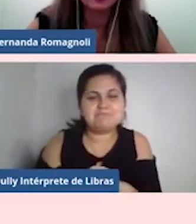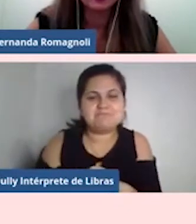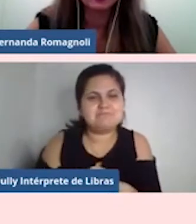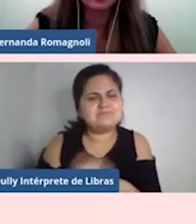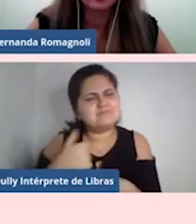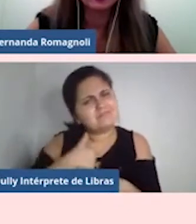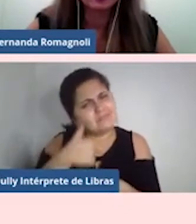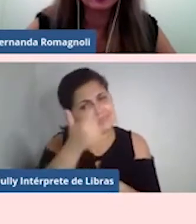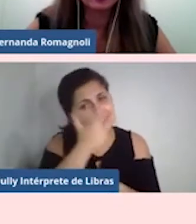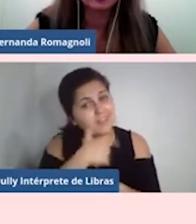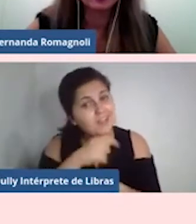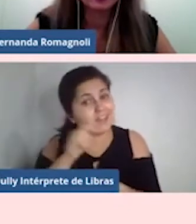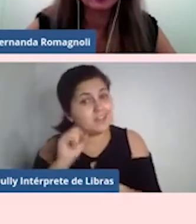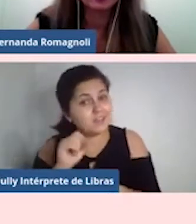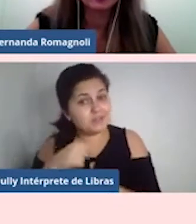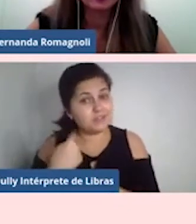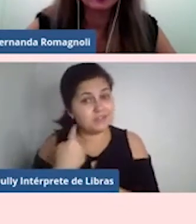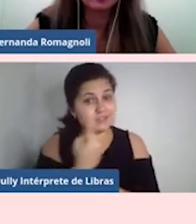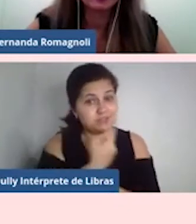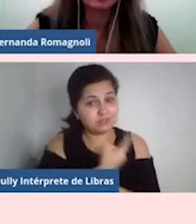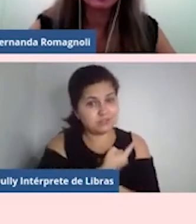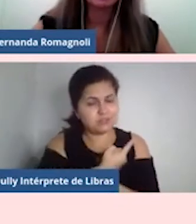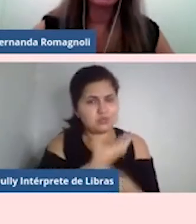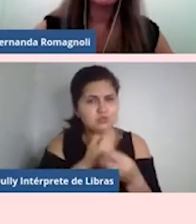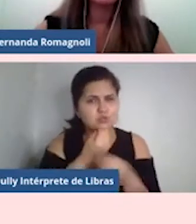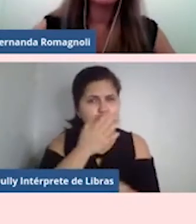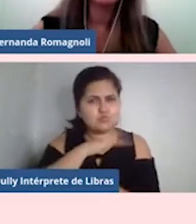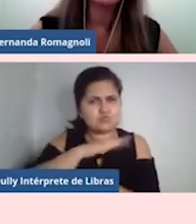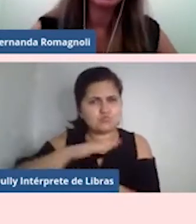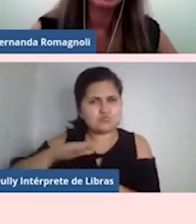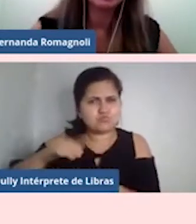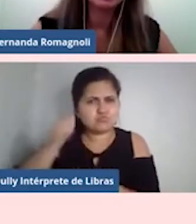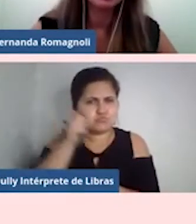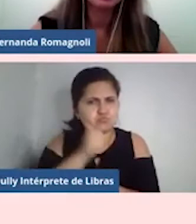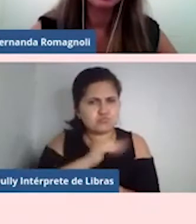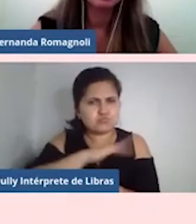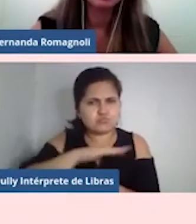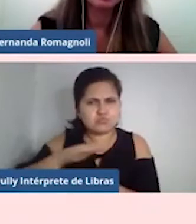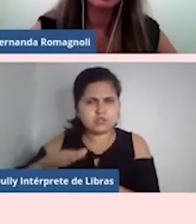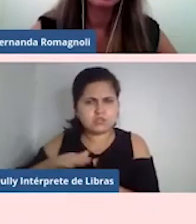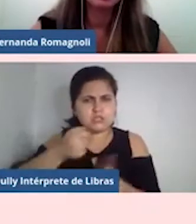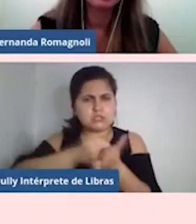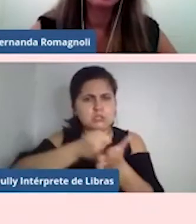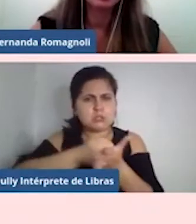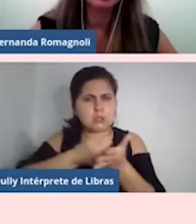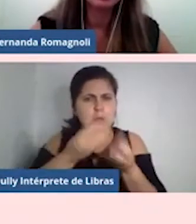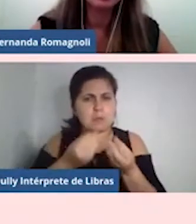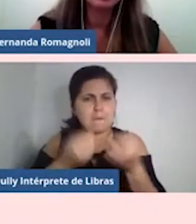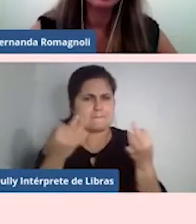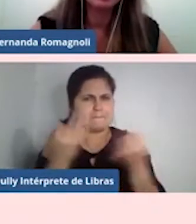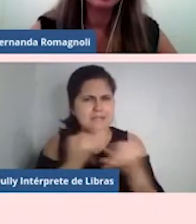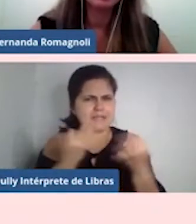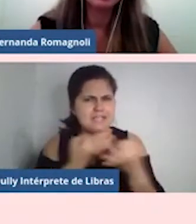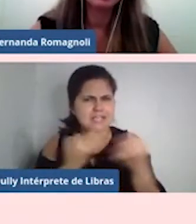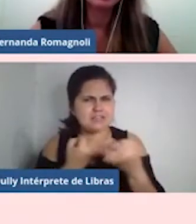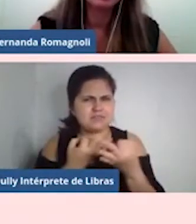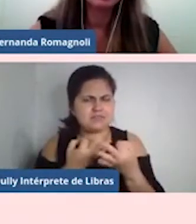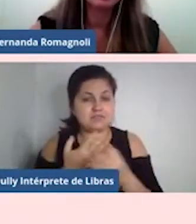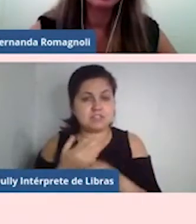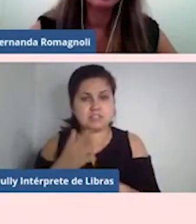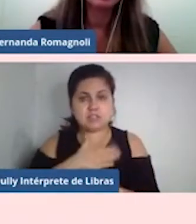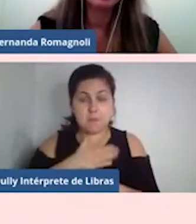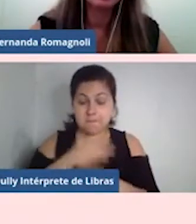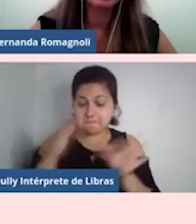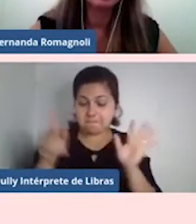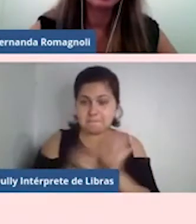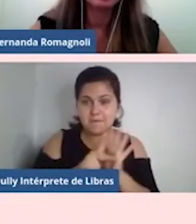Eu acho que a gente, desde muito pequenas, né, se cobra muito essa questão da perfeição. A perfeição em si